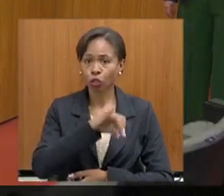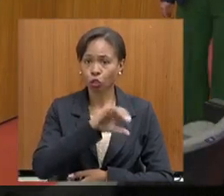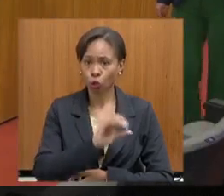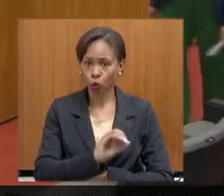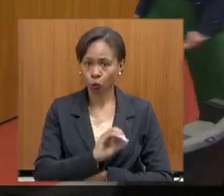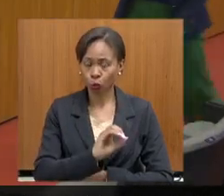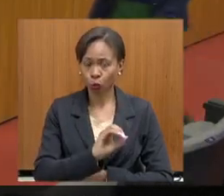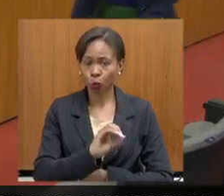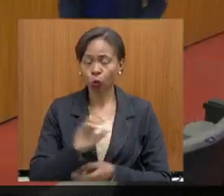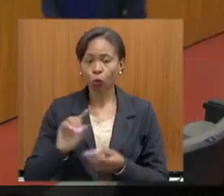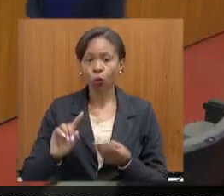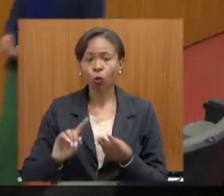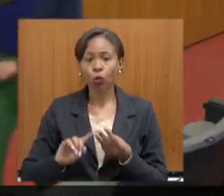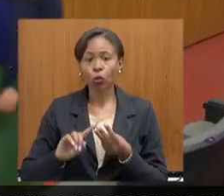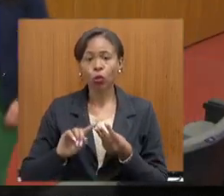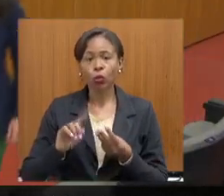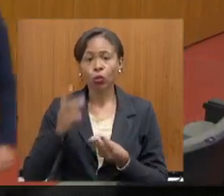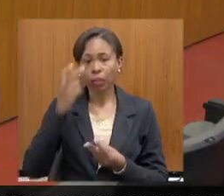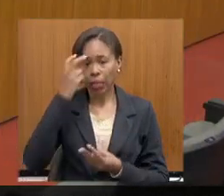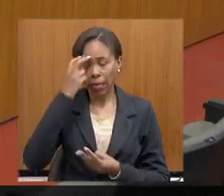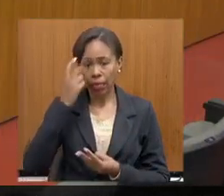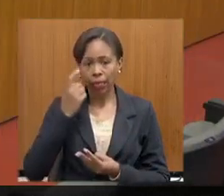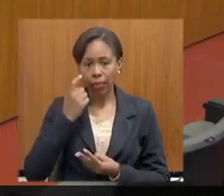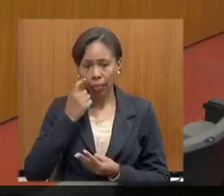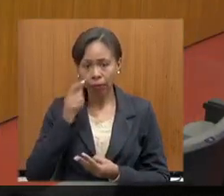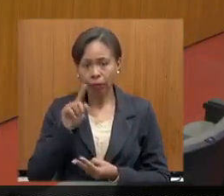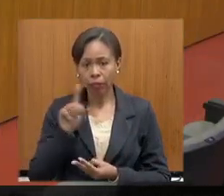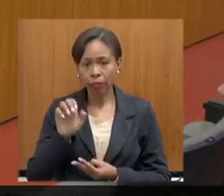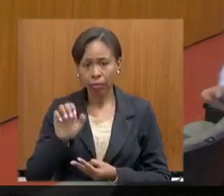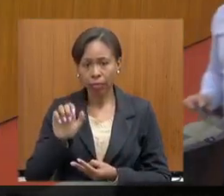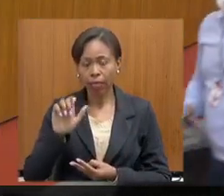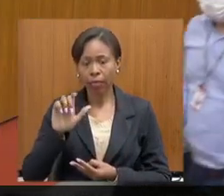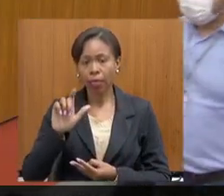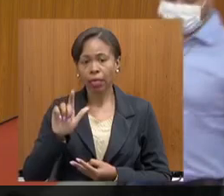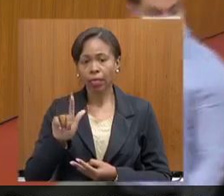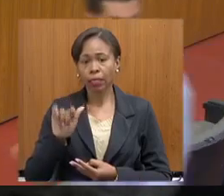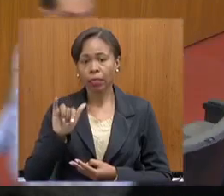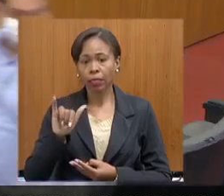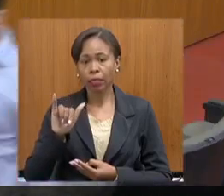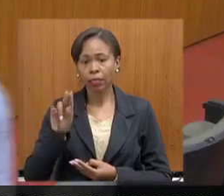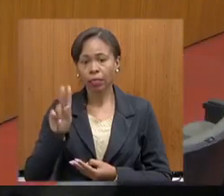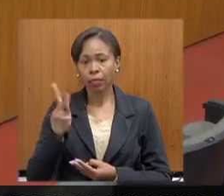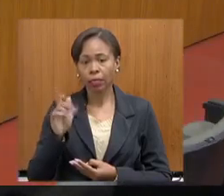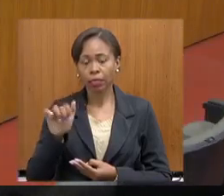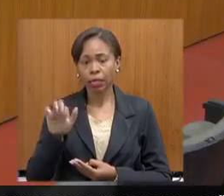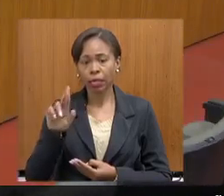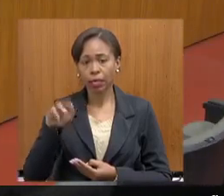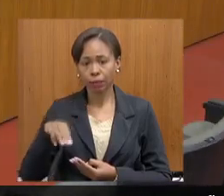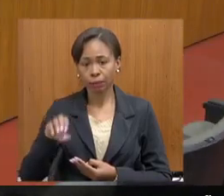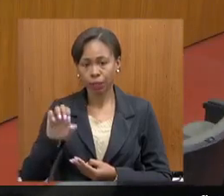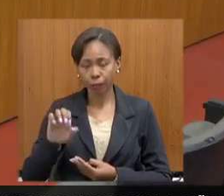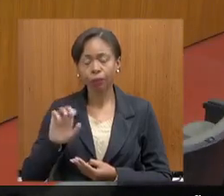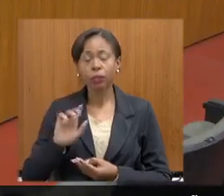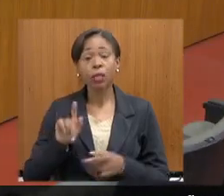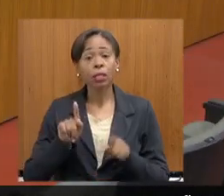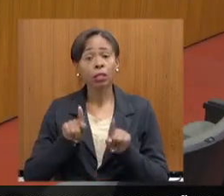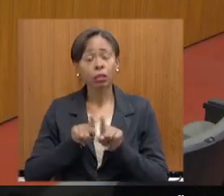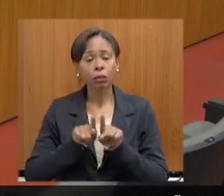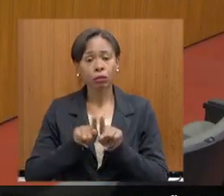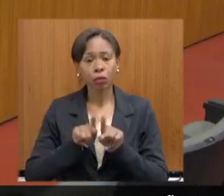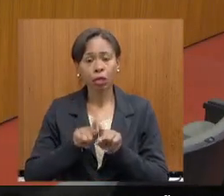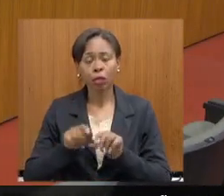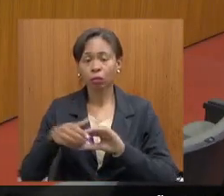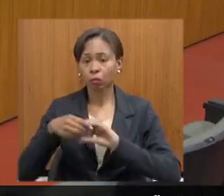do deputado José Guilherme presente e quero aqui saudar